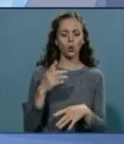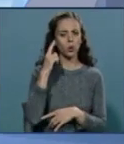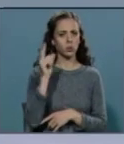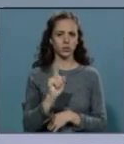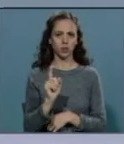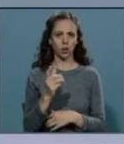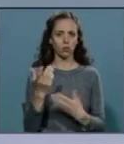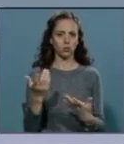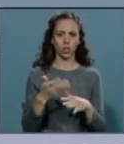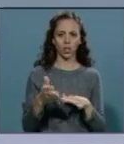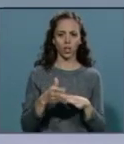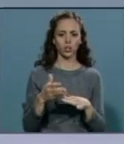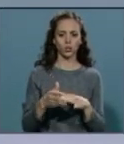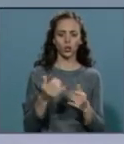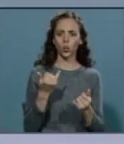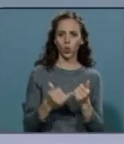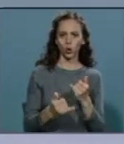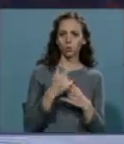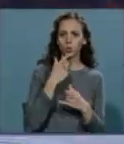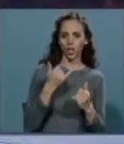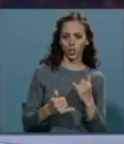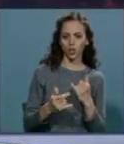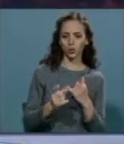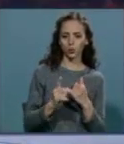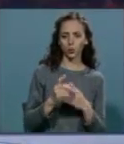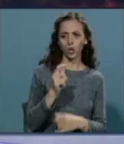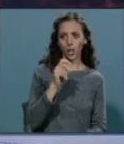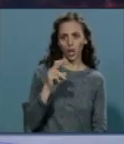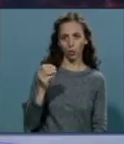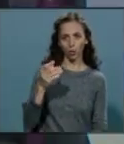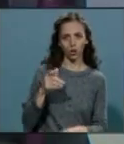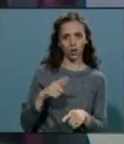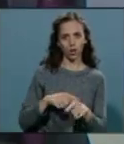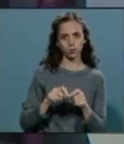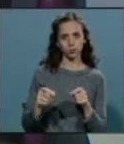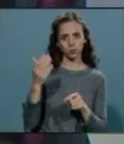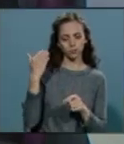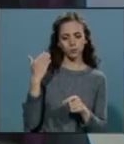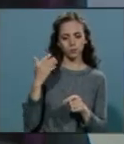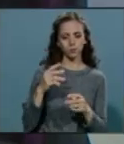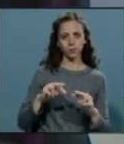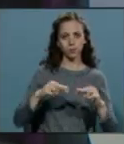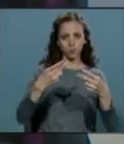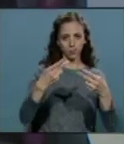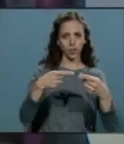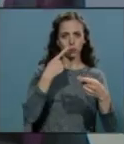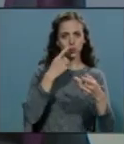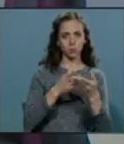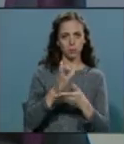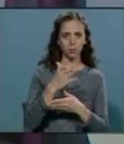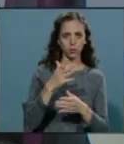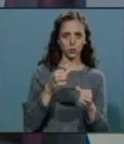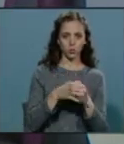penso que não e de resto mas não corre o risco de relativa o erro da época anterior eu posso em que subdivisão e depois